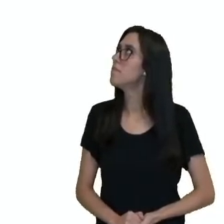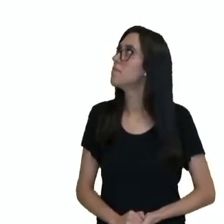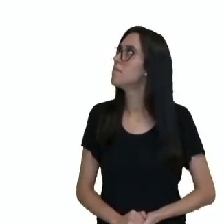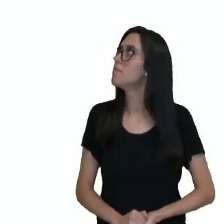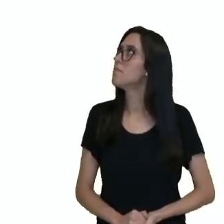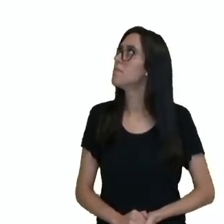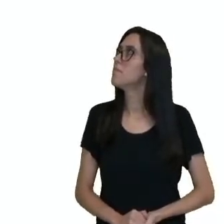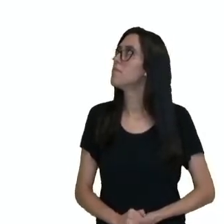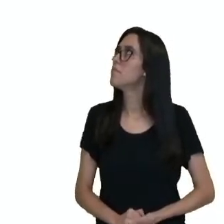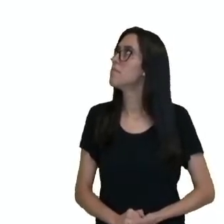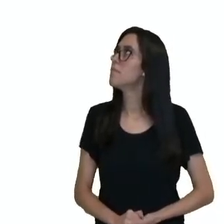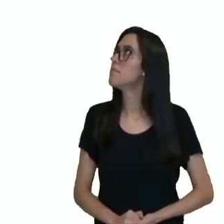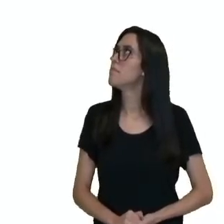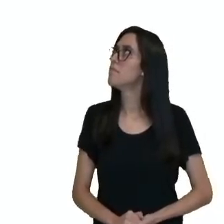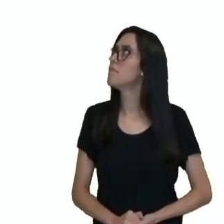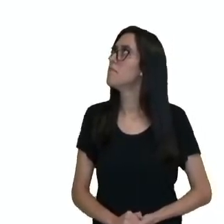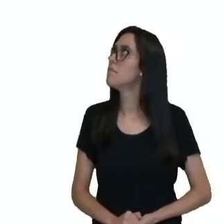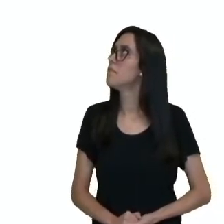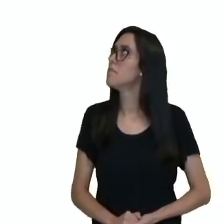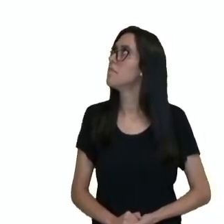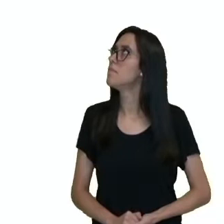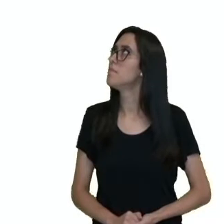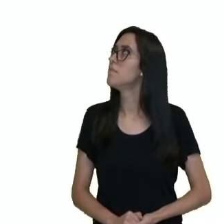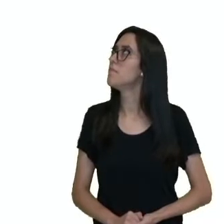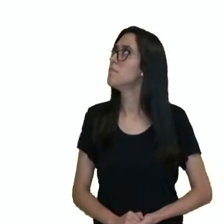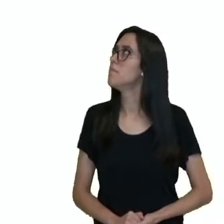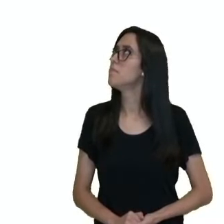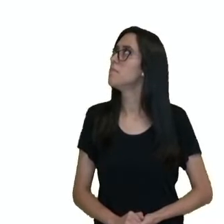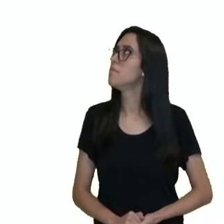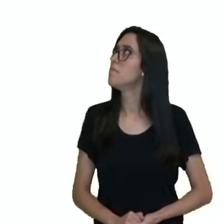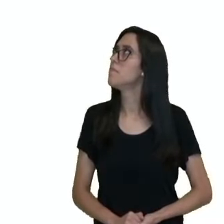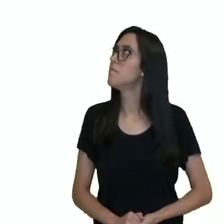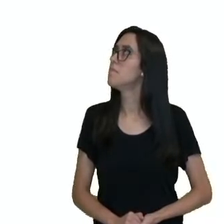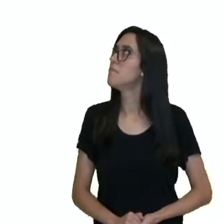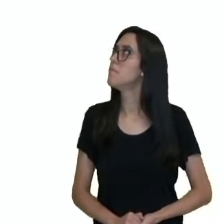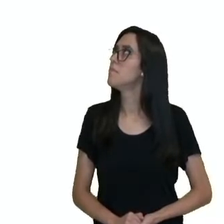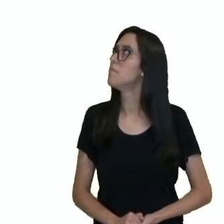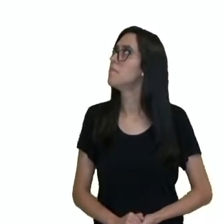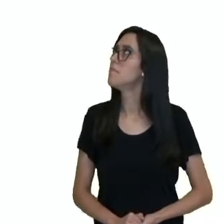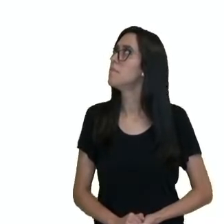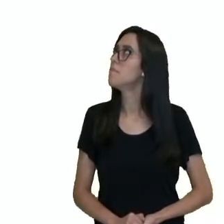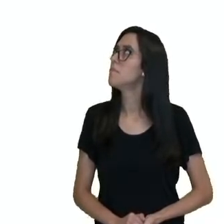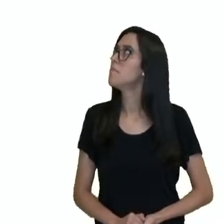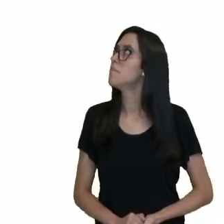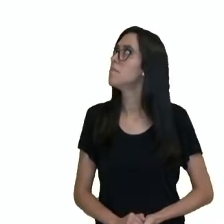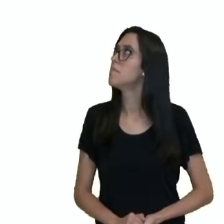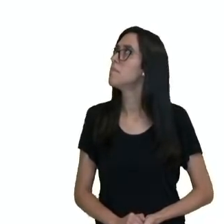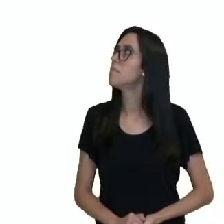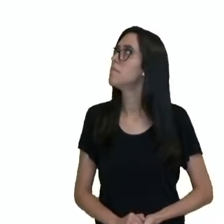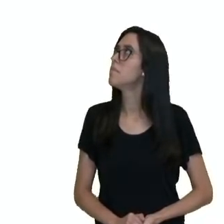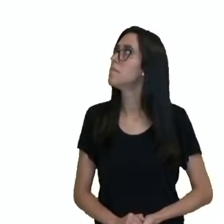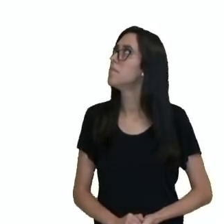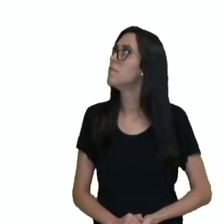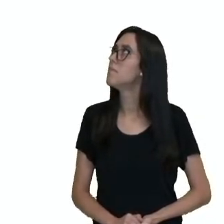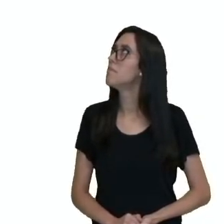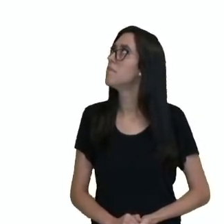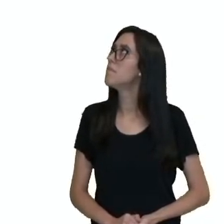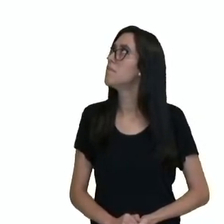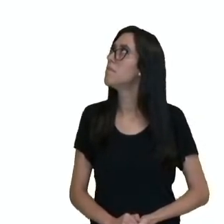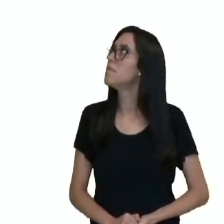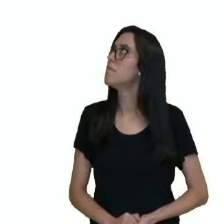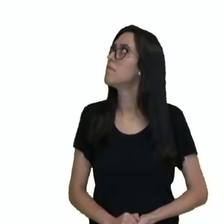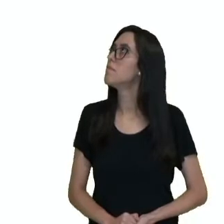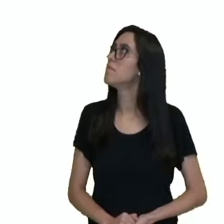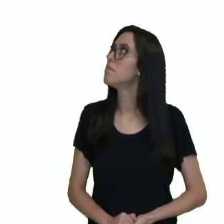de espejo, também de embrujar, F de face, G de genial, de gato e